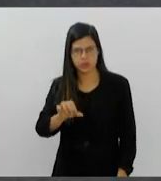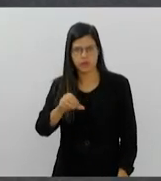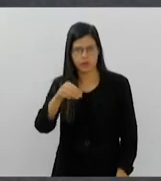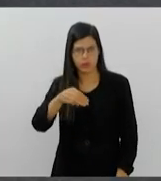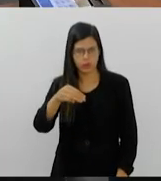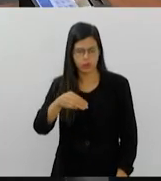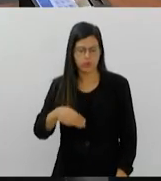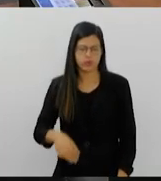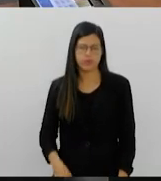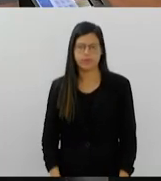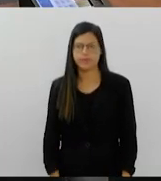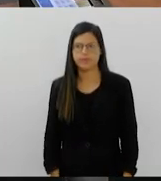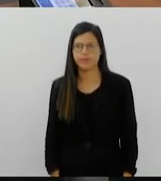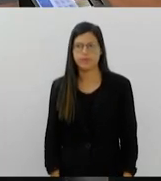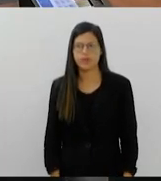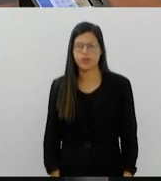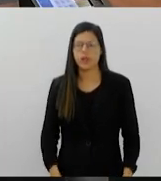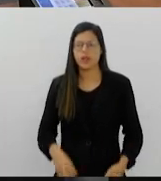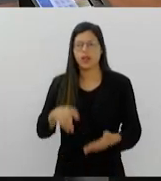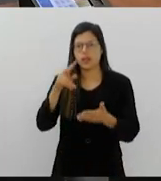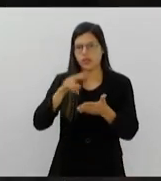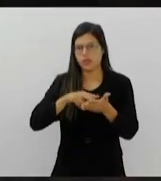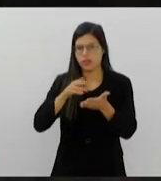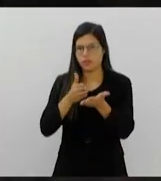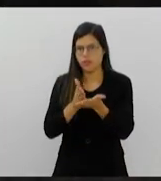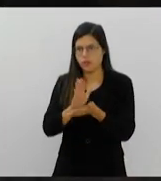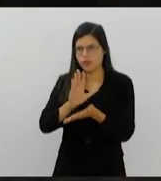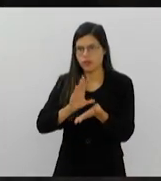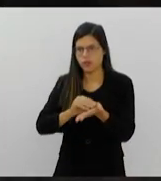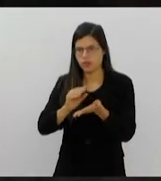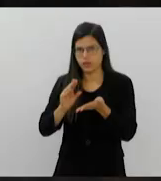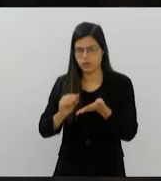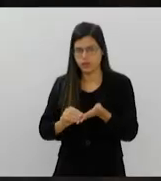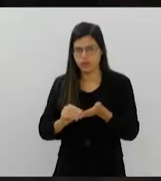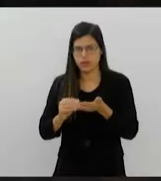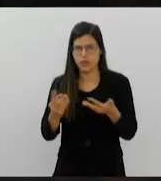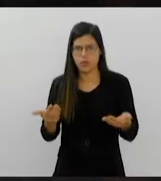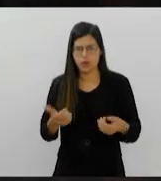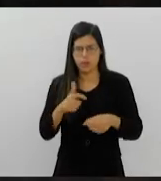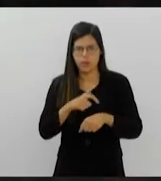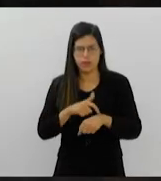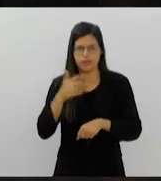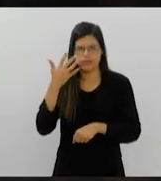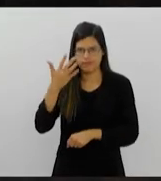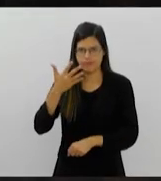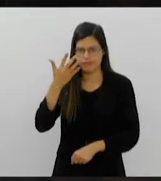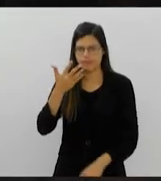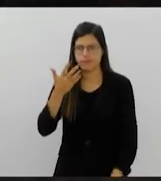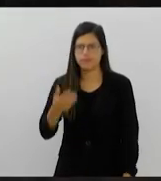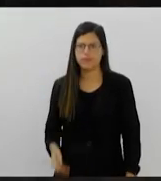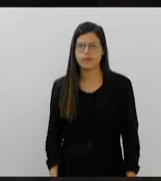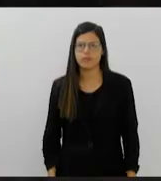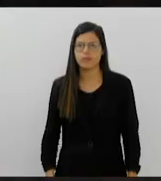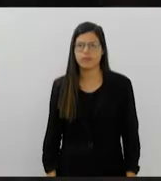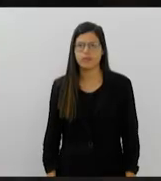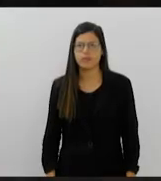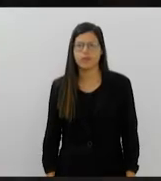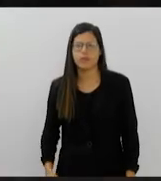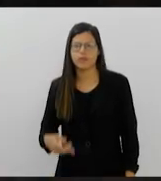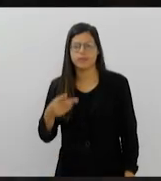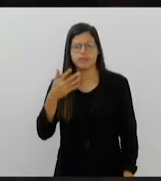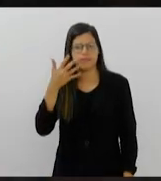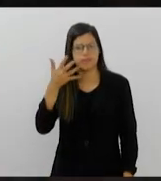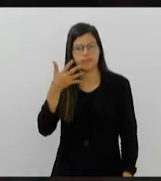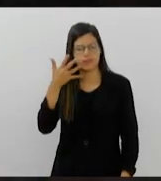11h29. Lida e aprovada a ata, passa ao expediente inicial. Com a palavra, o